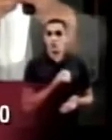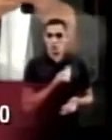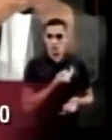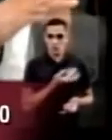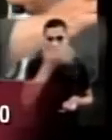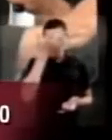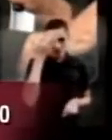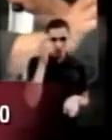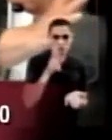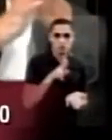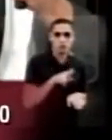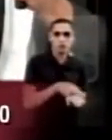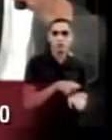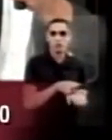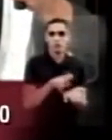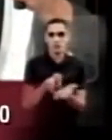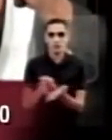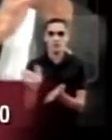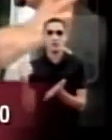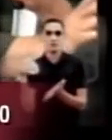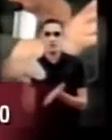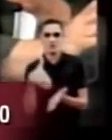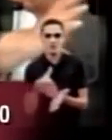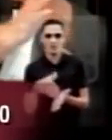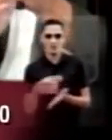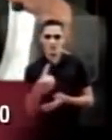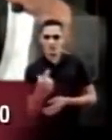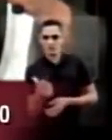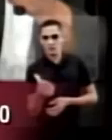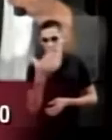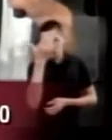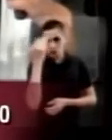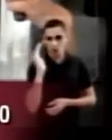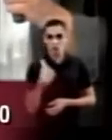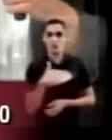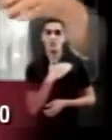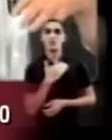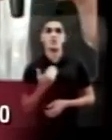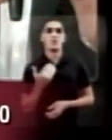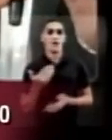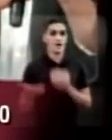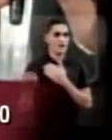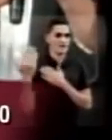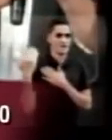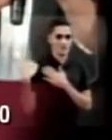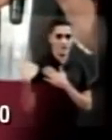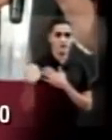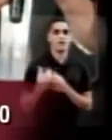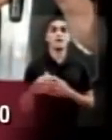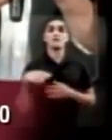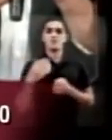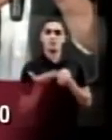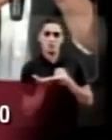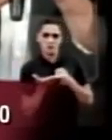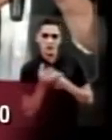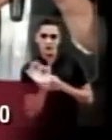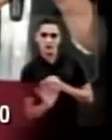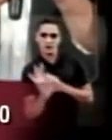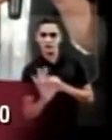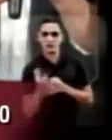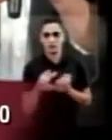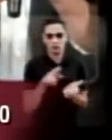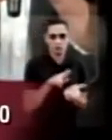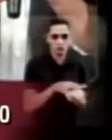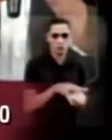casos nós analisamos, 16 óbitos, nós tivemos uma média de internação